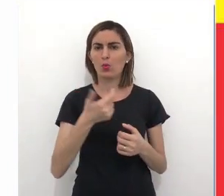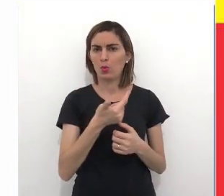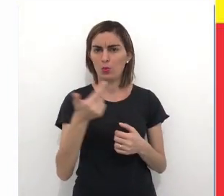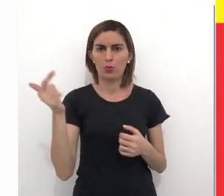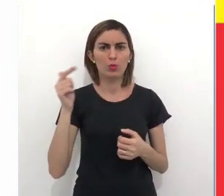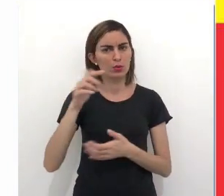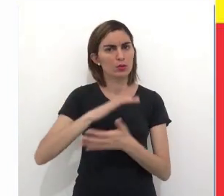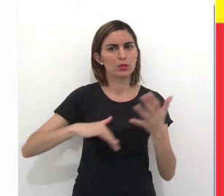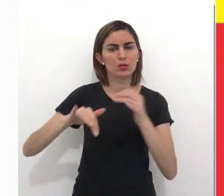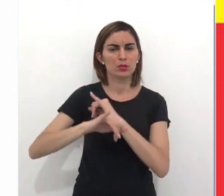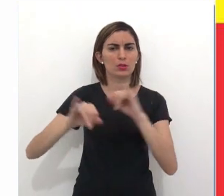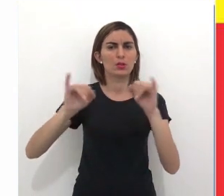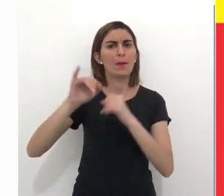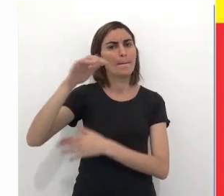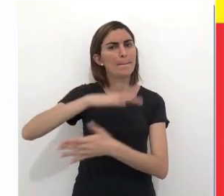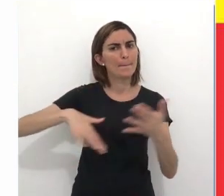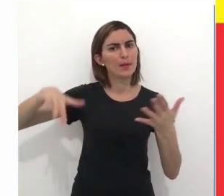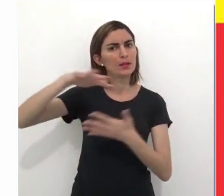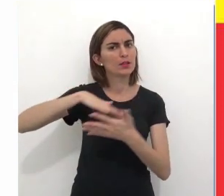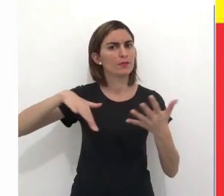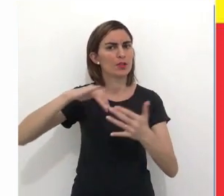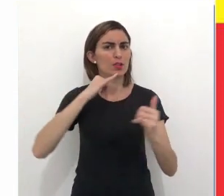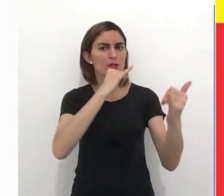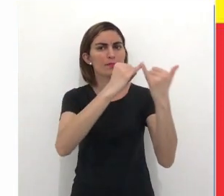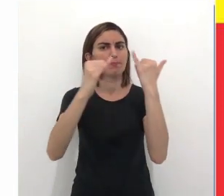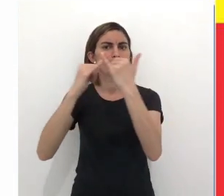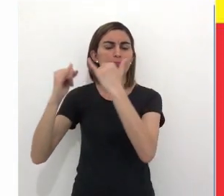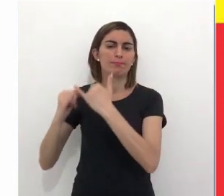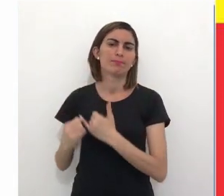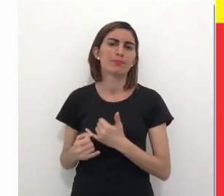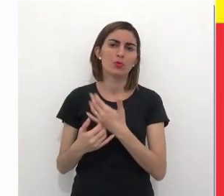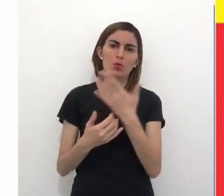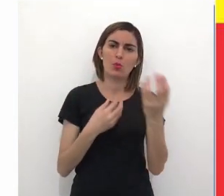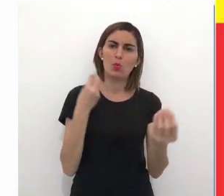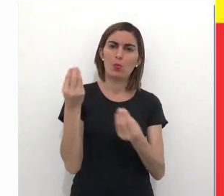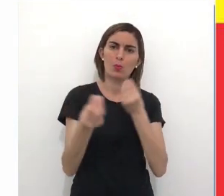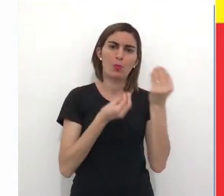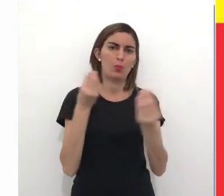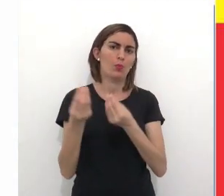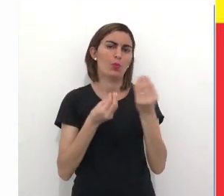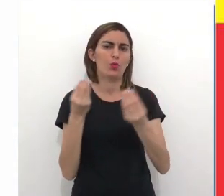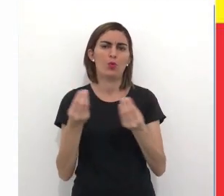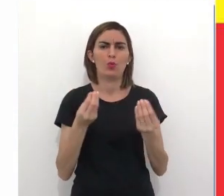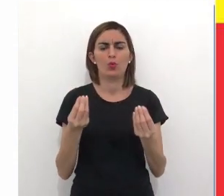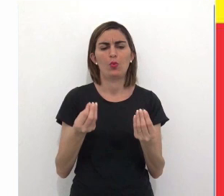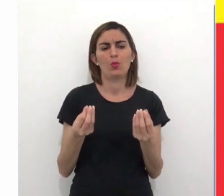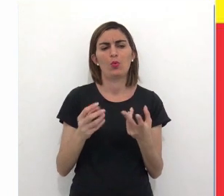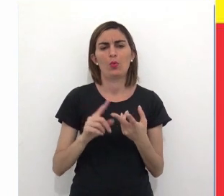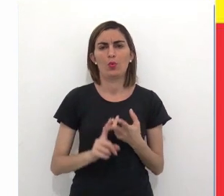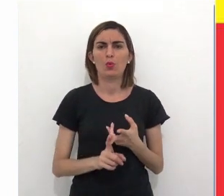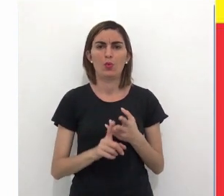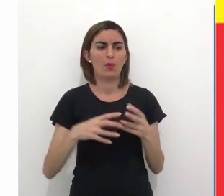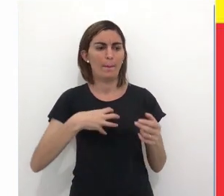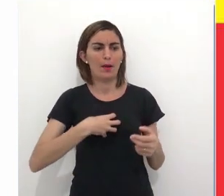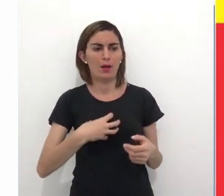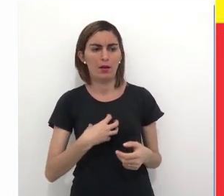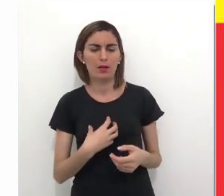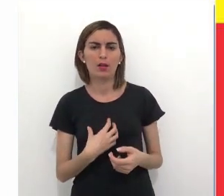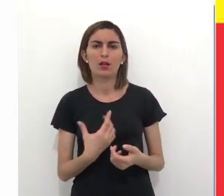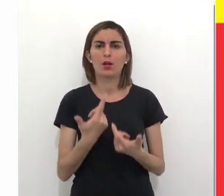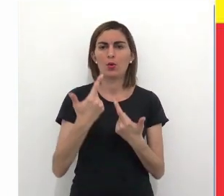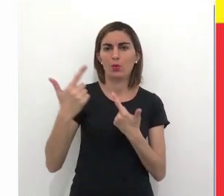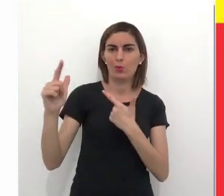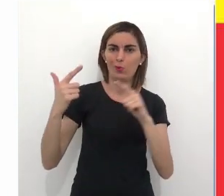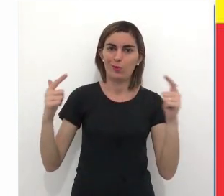noutras províncias manifestações similares, tais como Mato Maroto da Bahia e